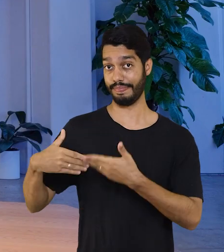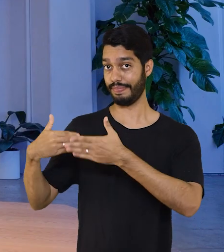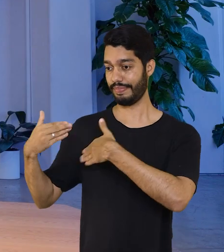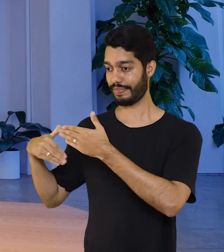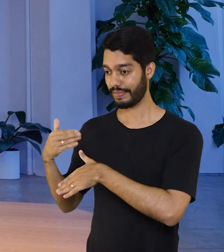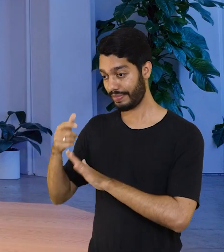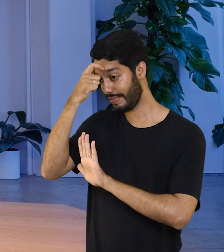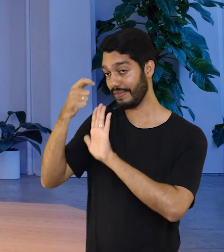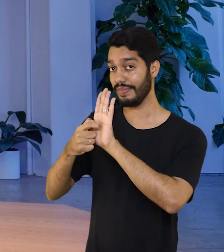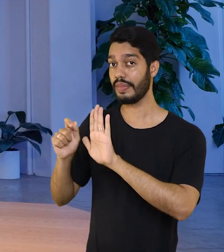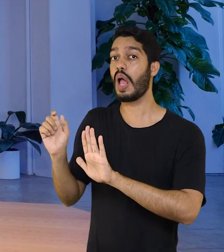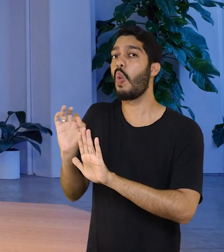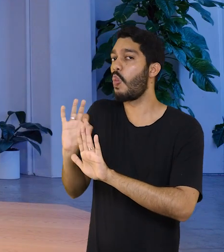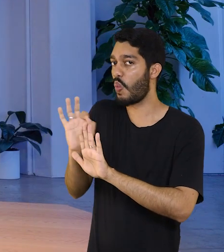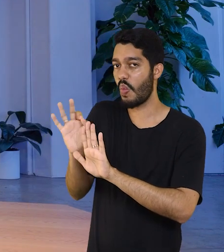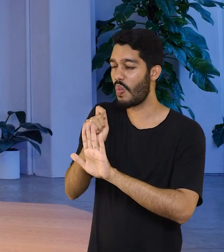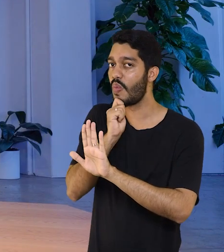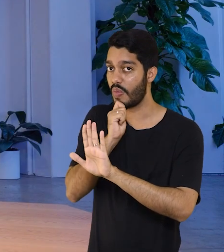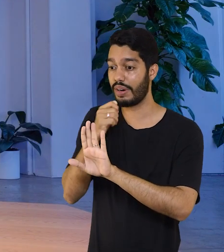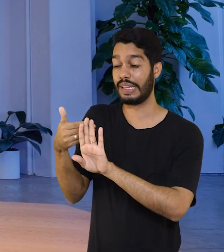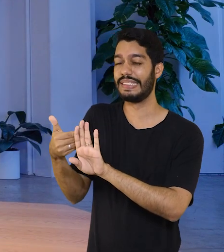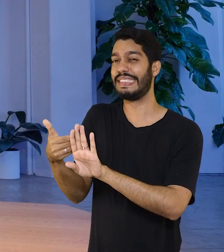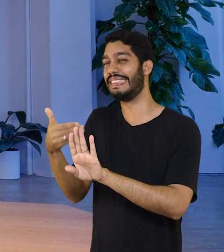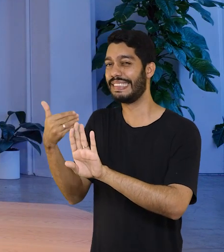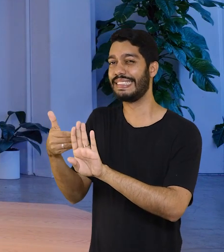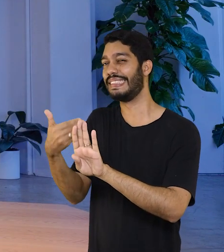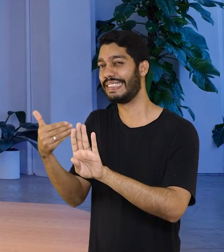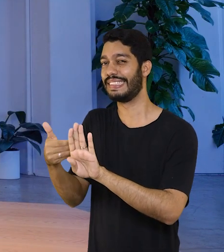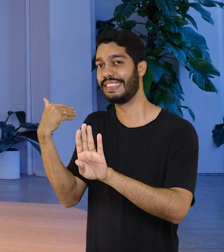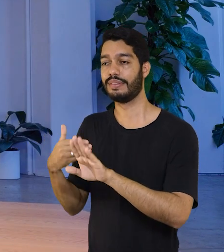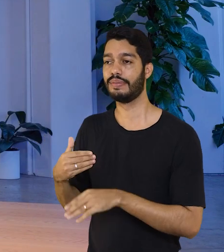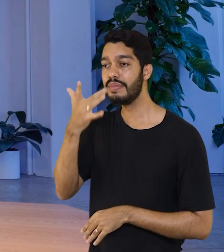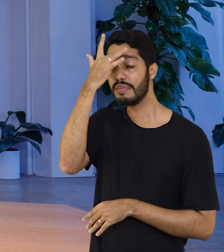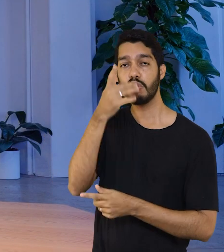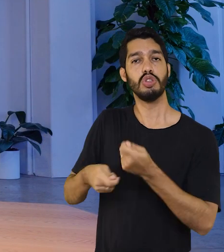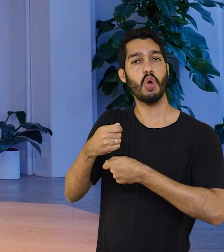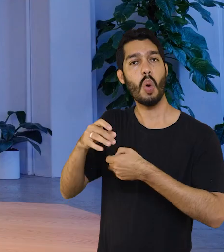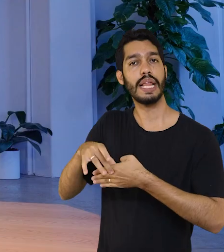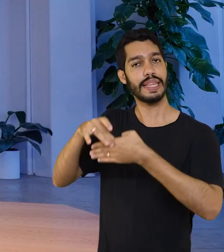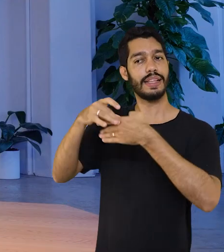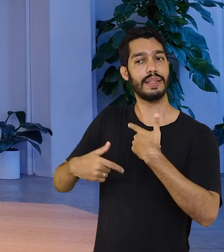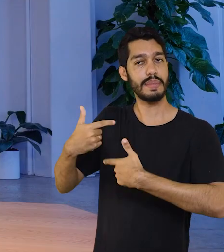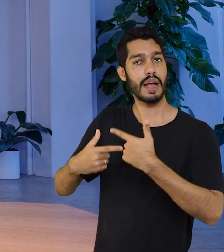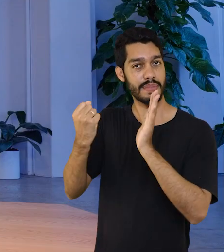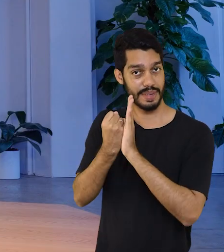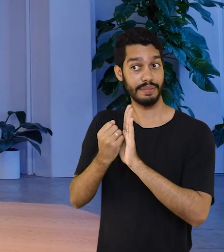pergunta. Pensa que é o seguinte, gente, desde sempre, muito antes da inteligência artificial,